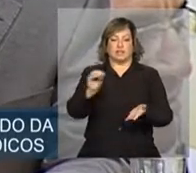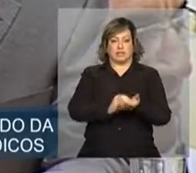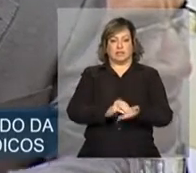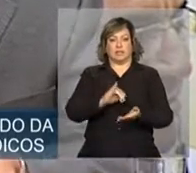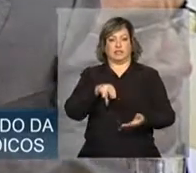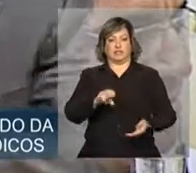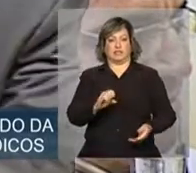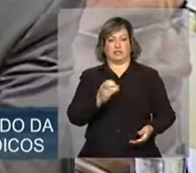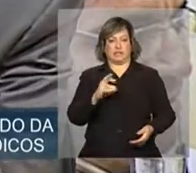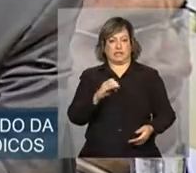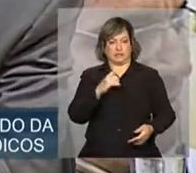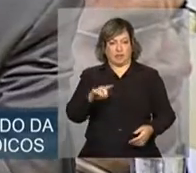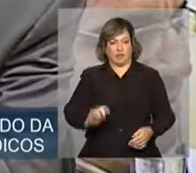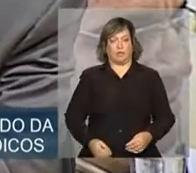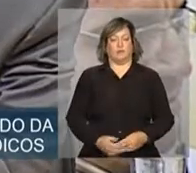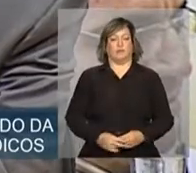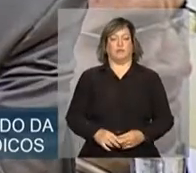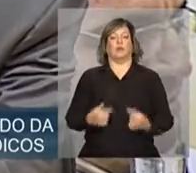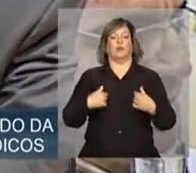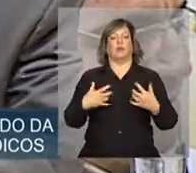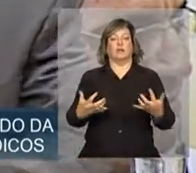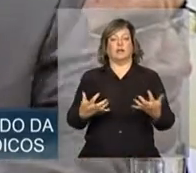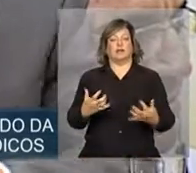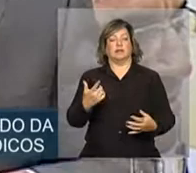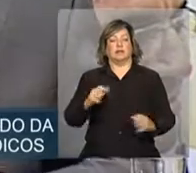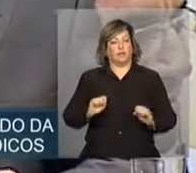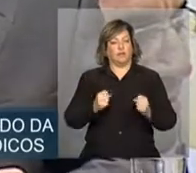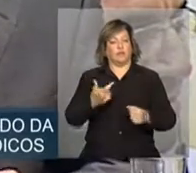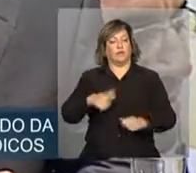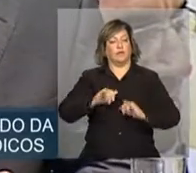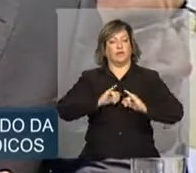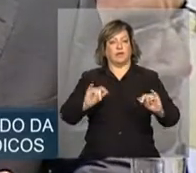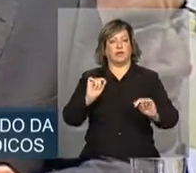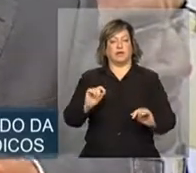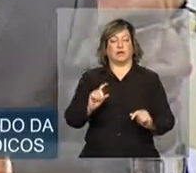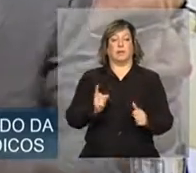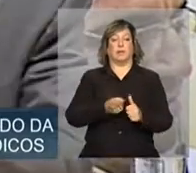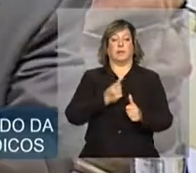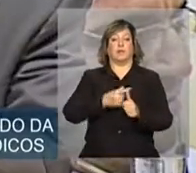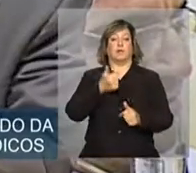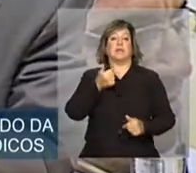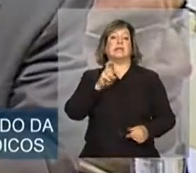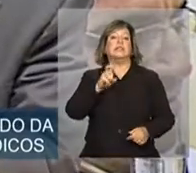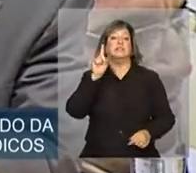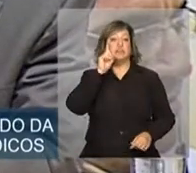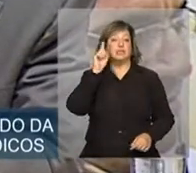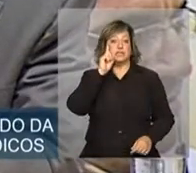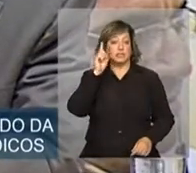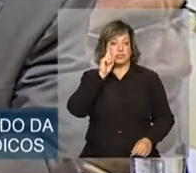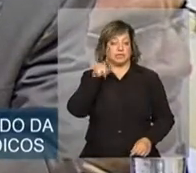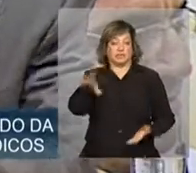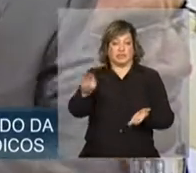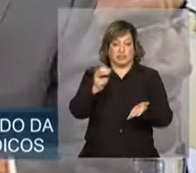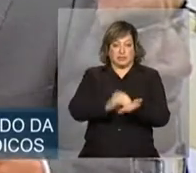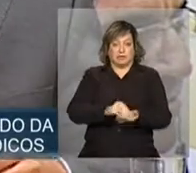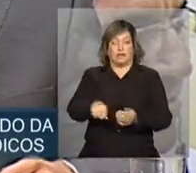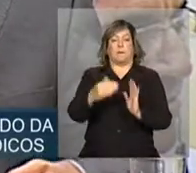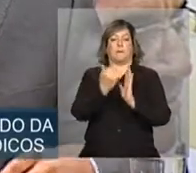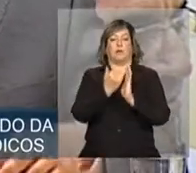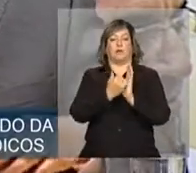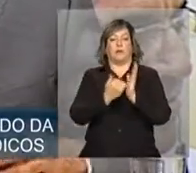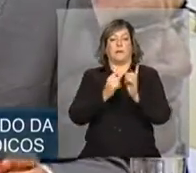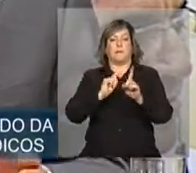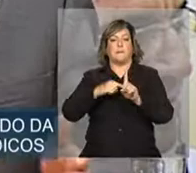inscrições queria só reforçar em primeiro lugar né são os primeiros quinze dias de inscrições do programa Mais